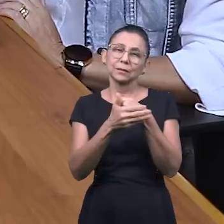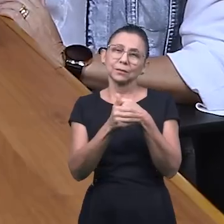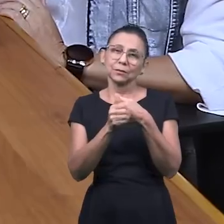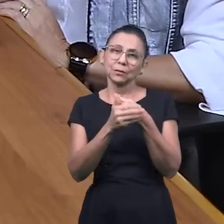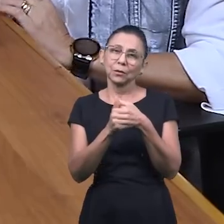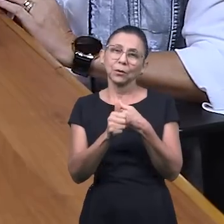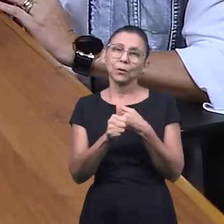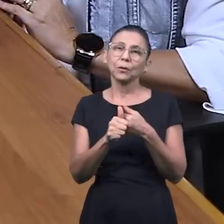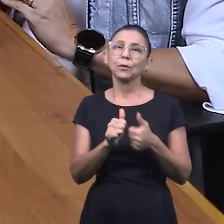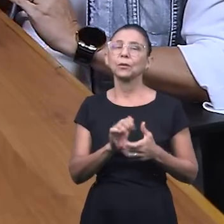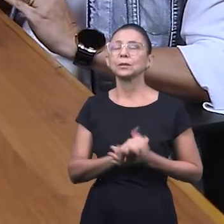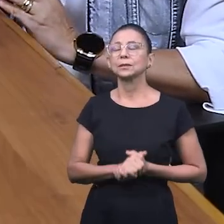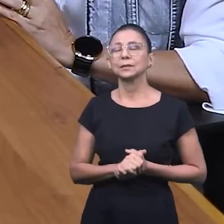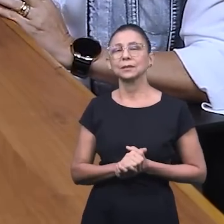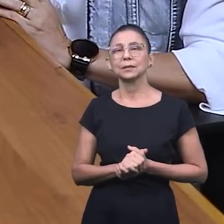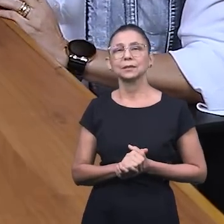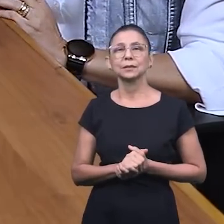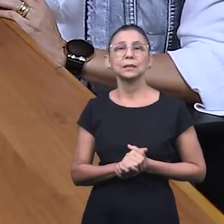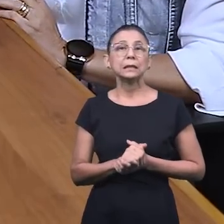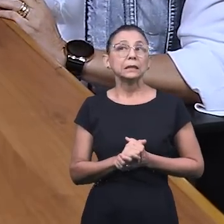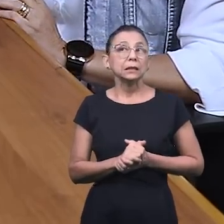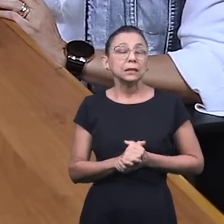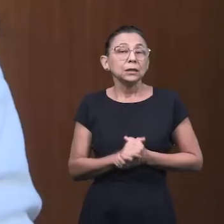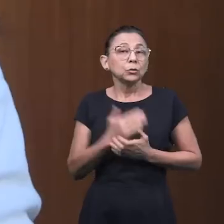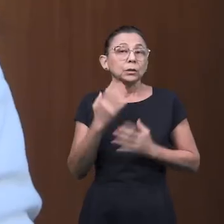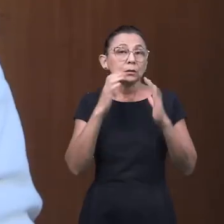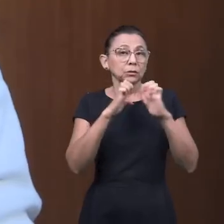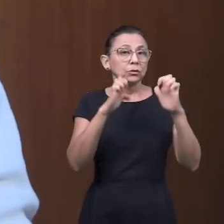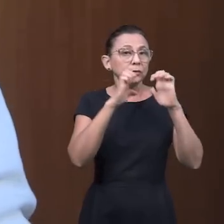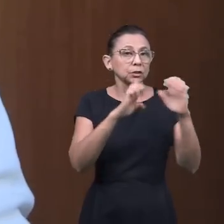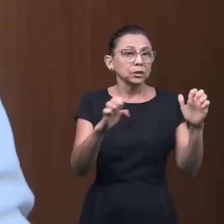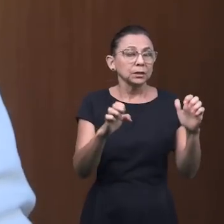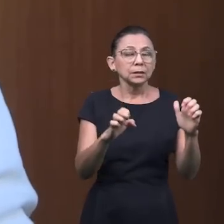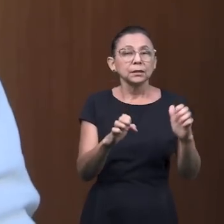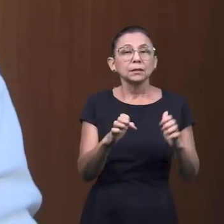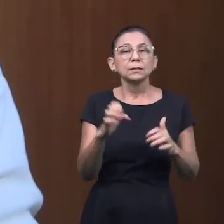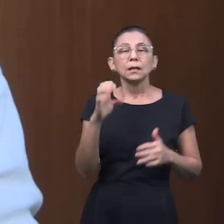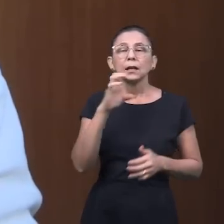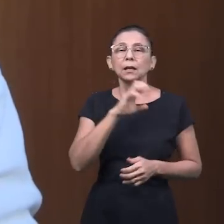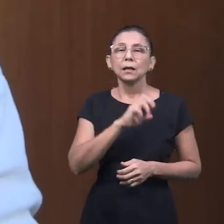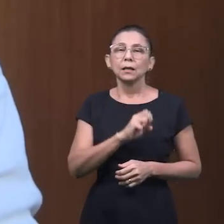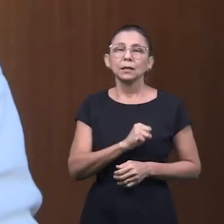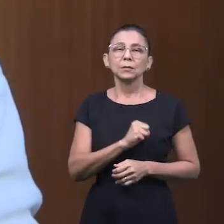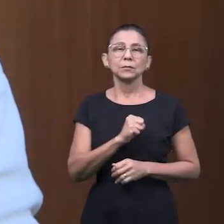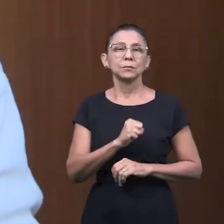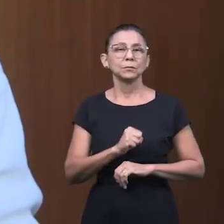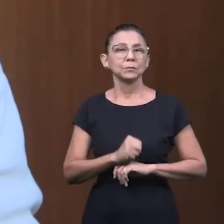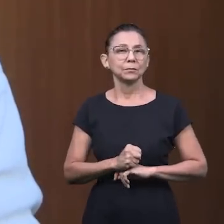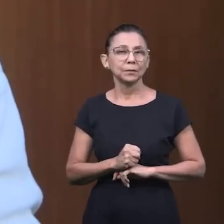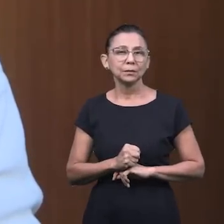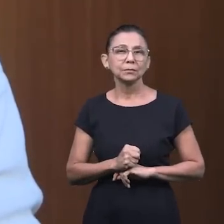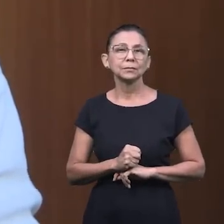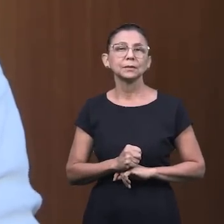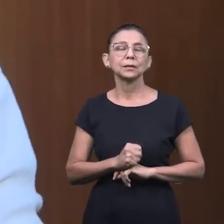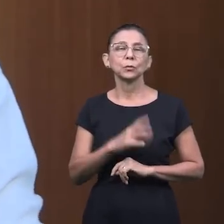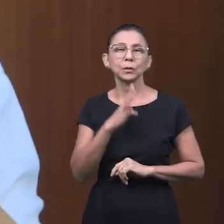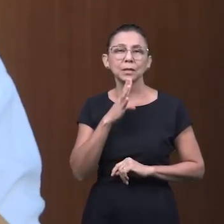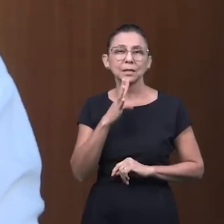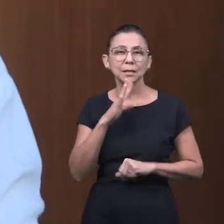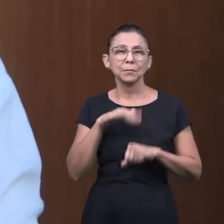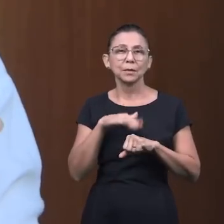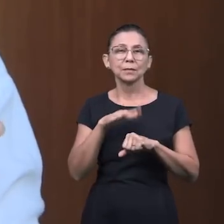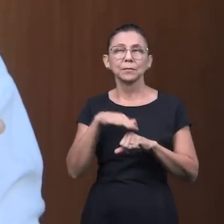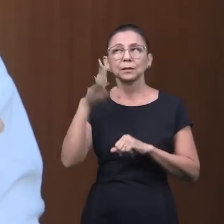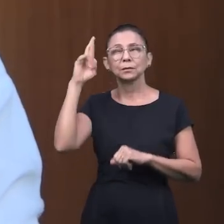Senhor, a forma como elas recebem a palavra do Senhor, sem contar as experiências, né, que foram inúmeras. Você atuou